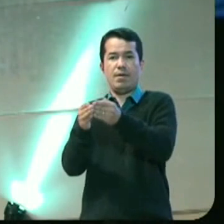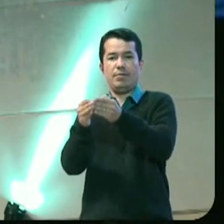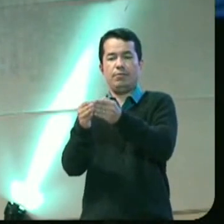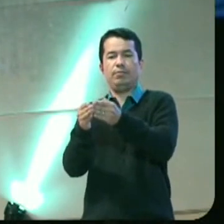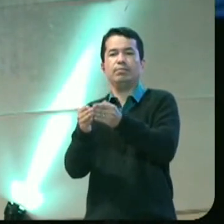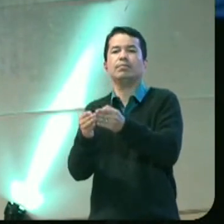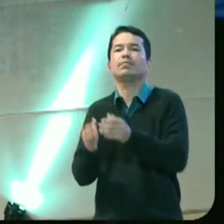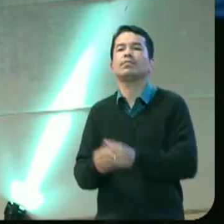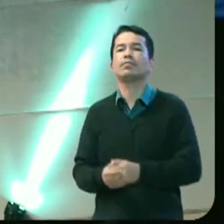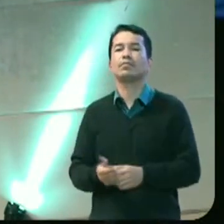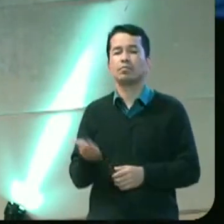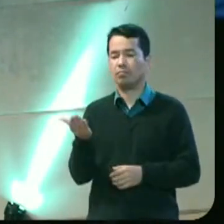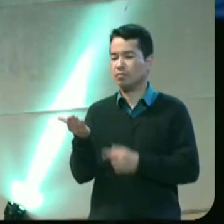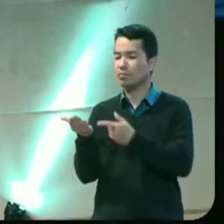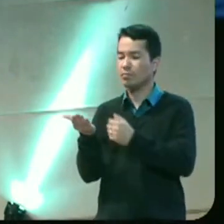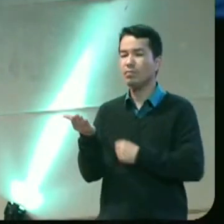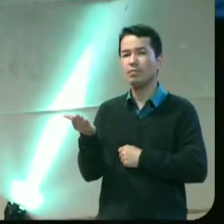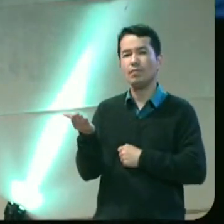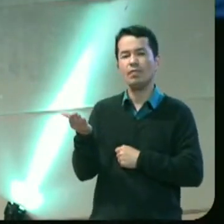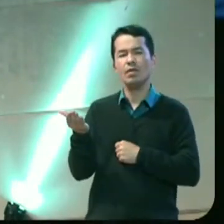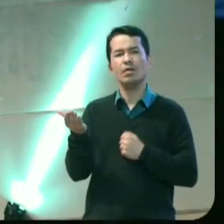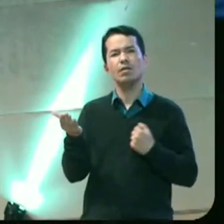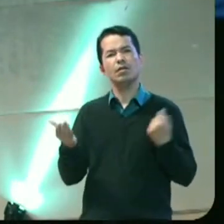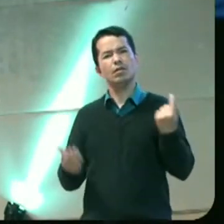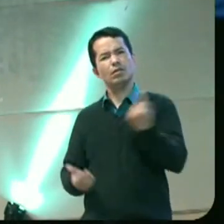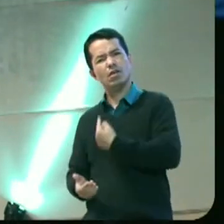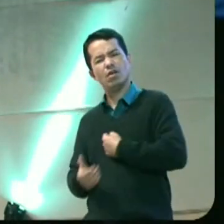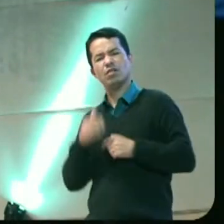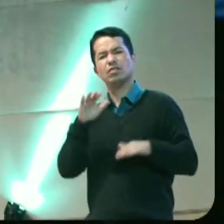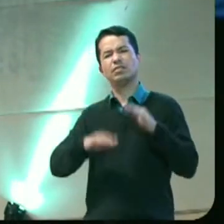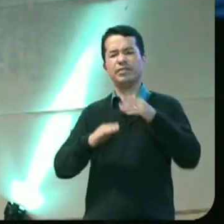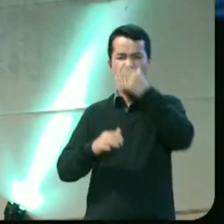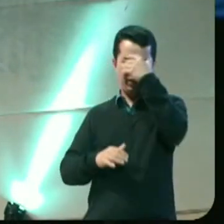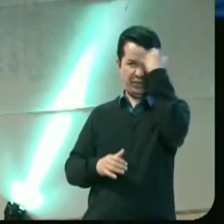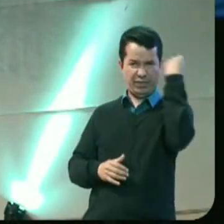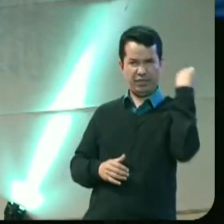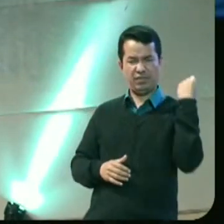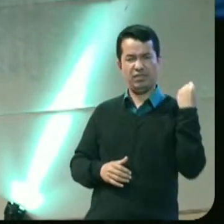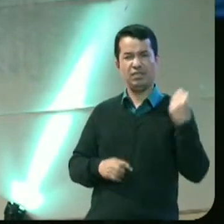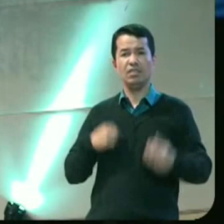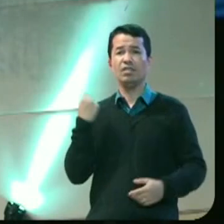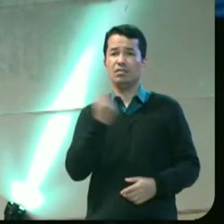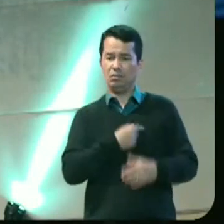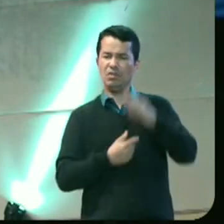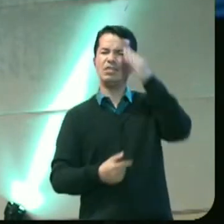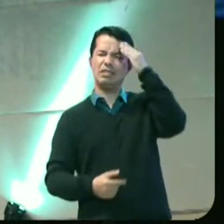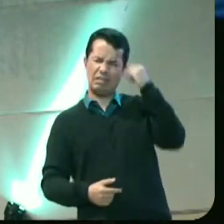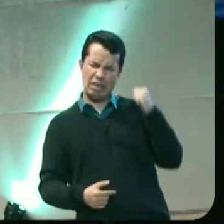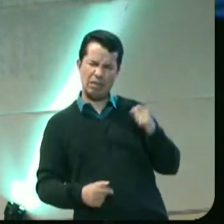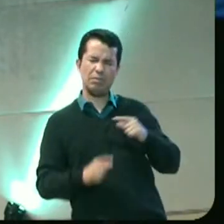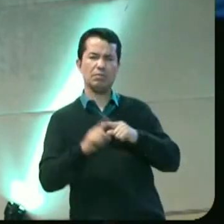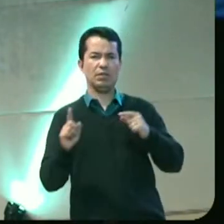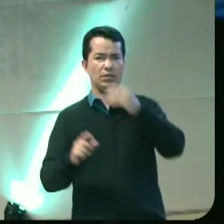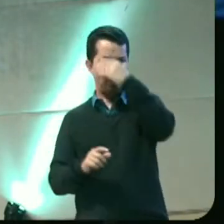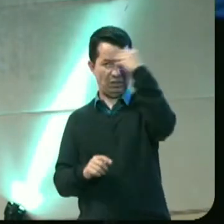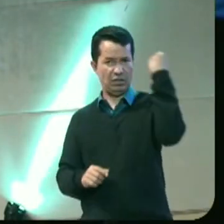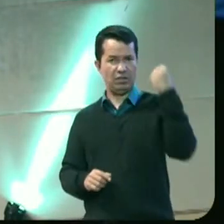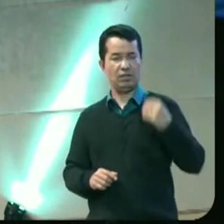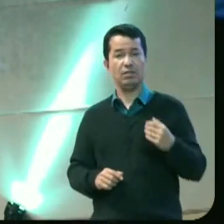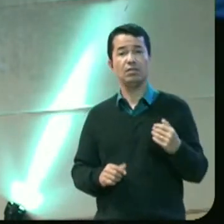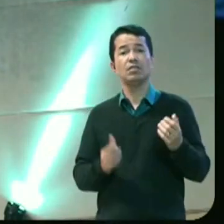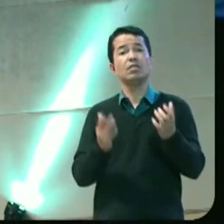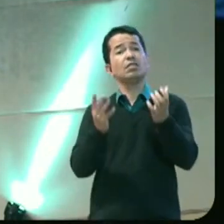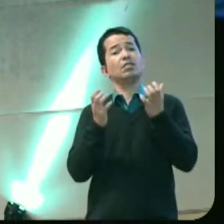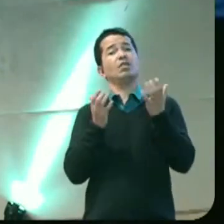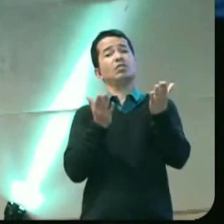E às vezes a gente esquece das coisas. A gente sabe, mas esquece. E eu queria te